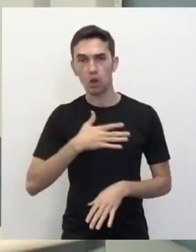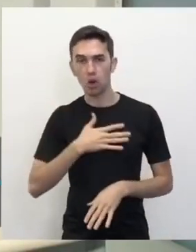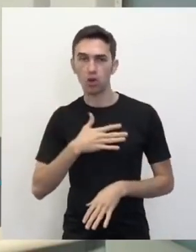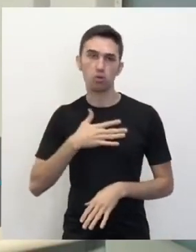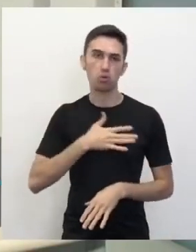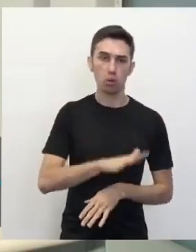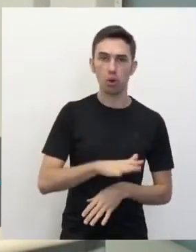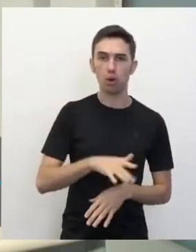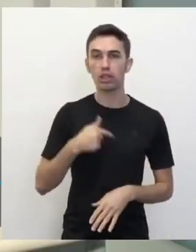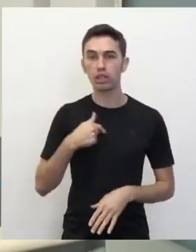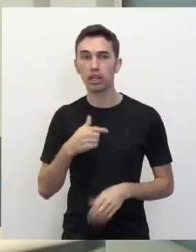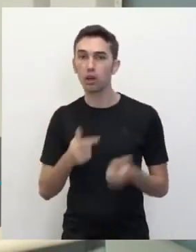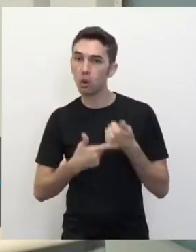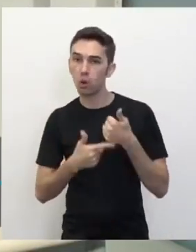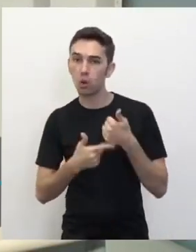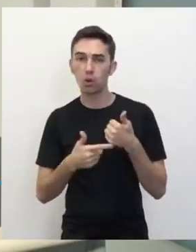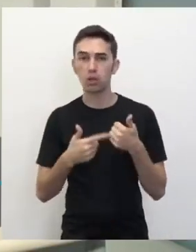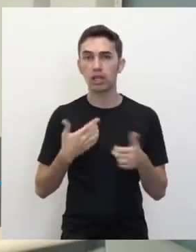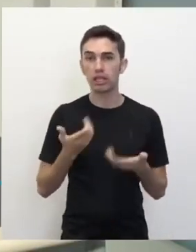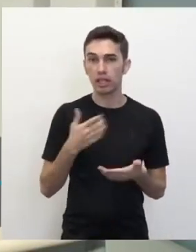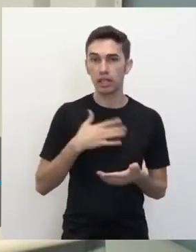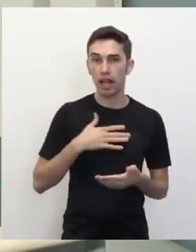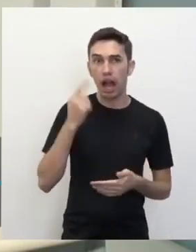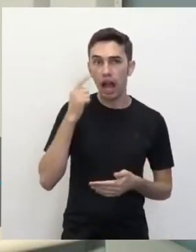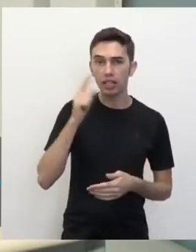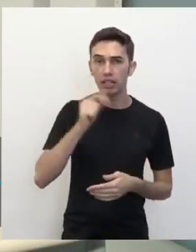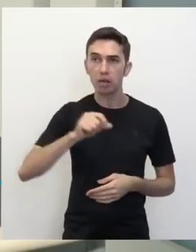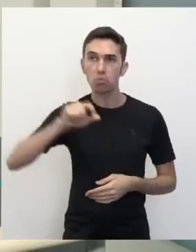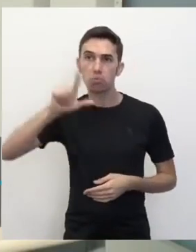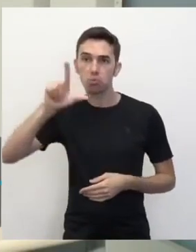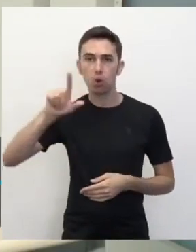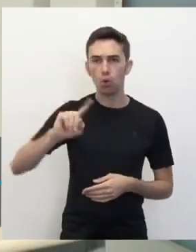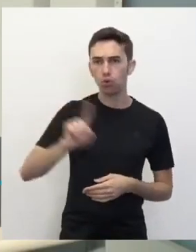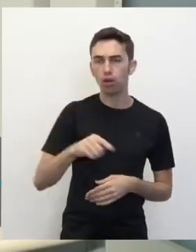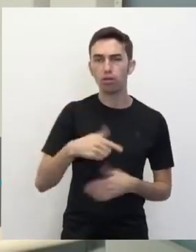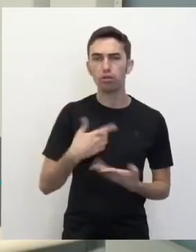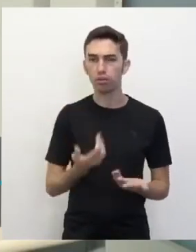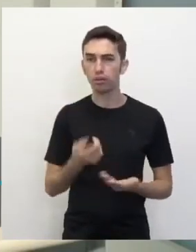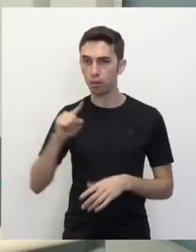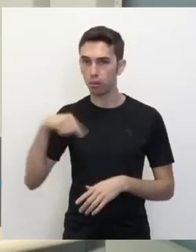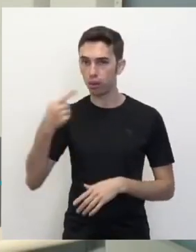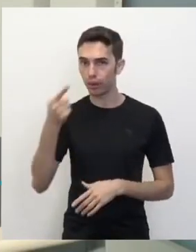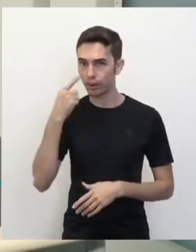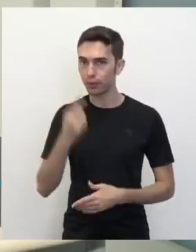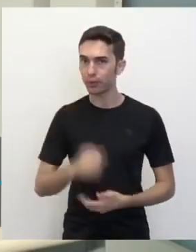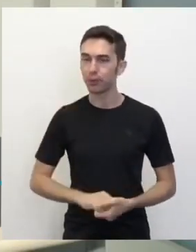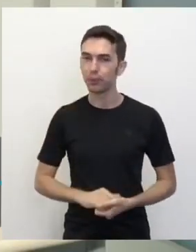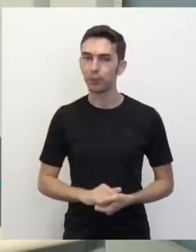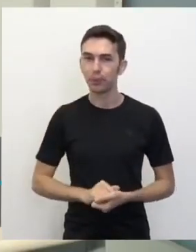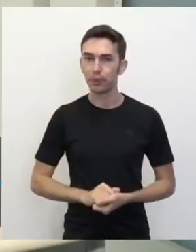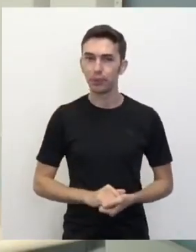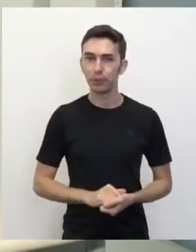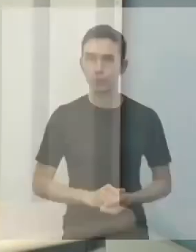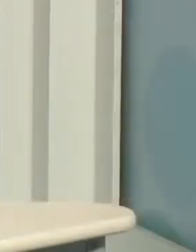não gosta, se curte o som, o que ele é, crescente ou não. Vamos pro próximo.